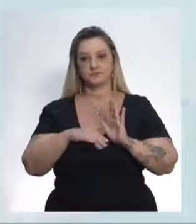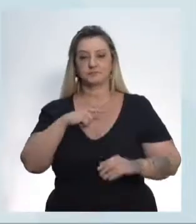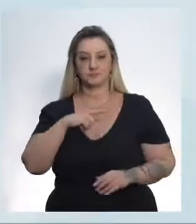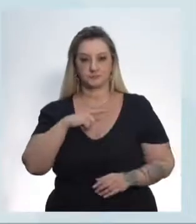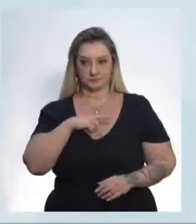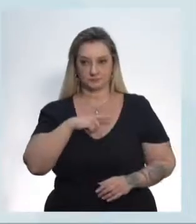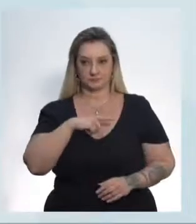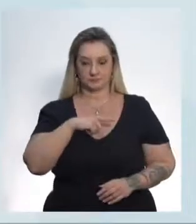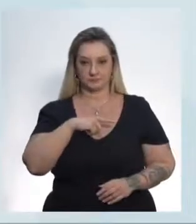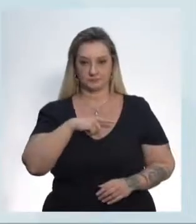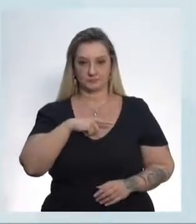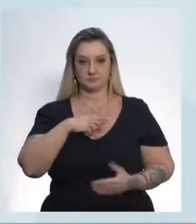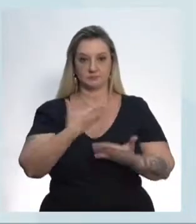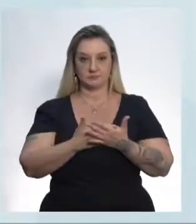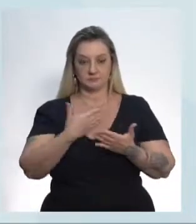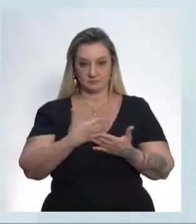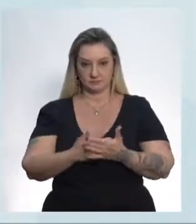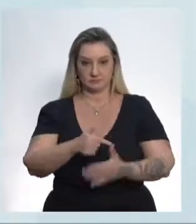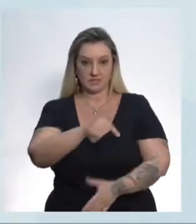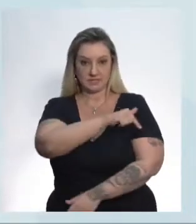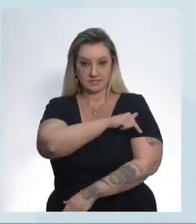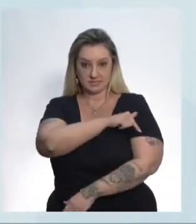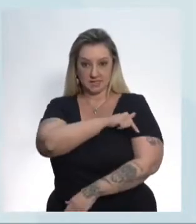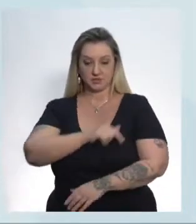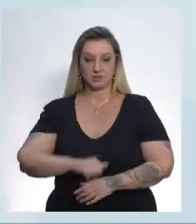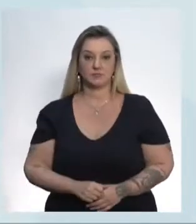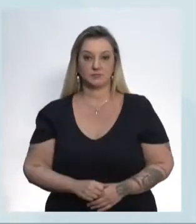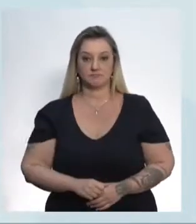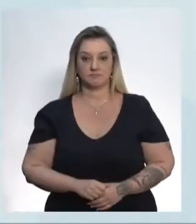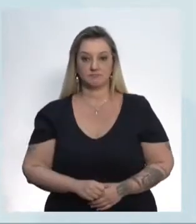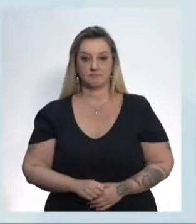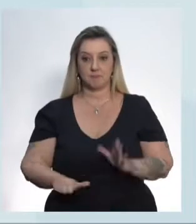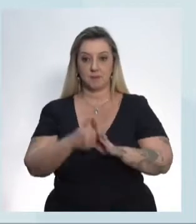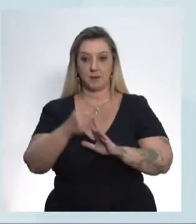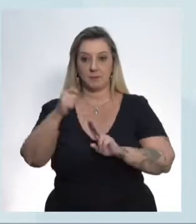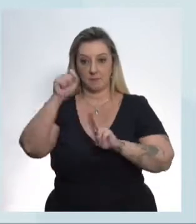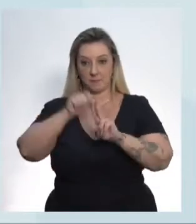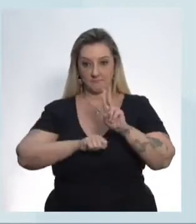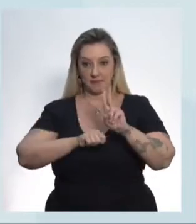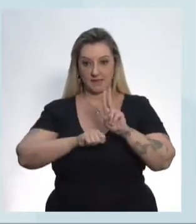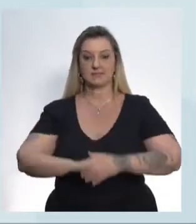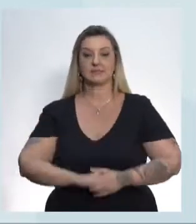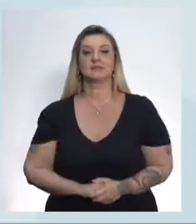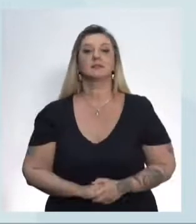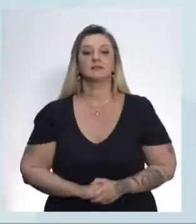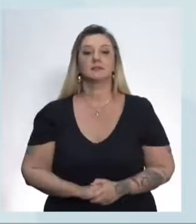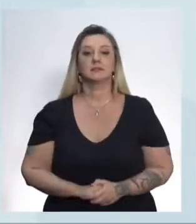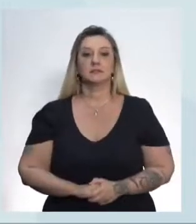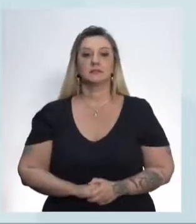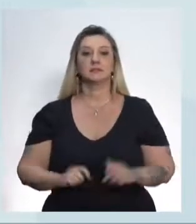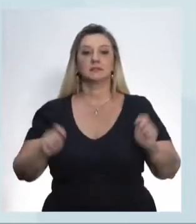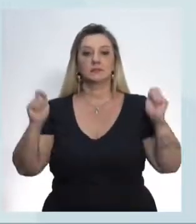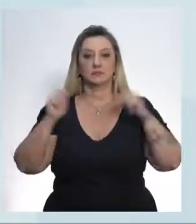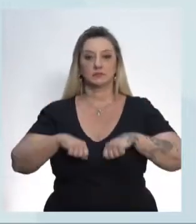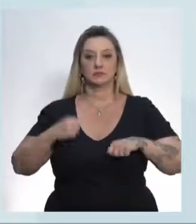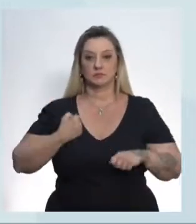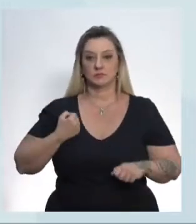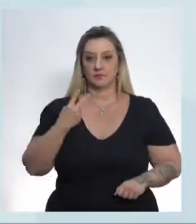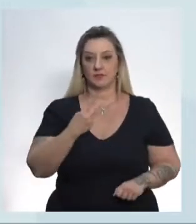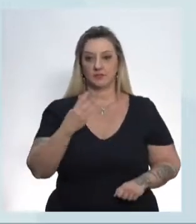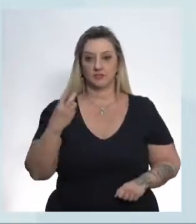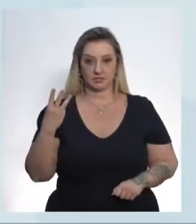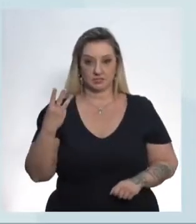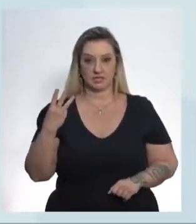temos uma aula hoje, então, do 7º ano, do primeiro bimestre. Nós vamos trabalhar a habilidade